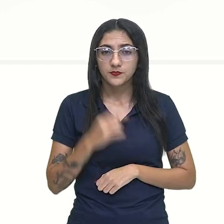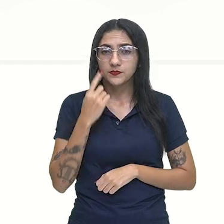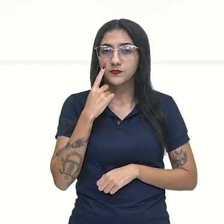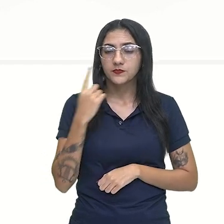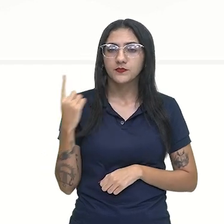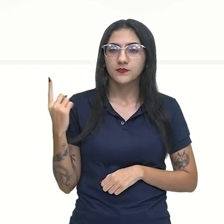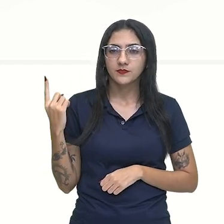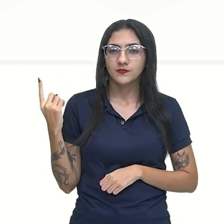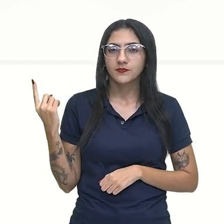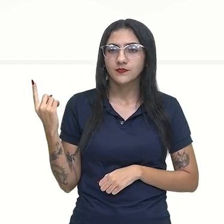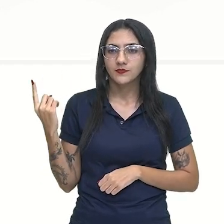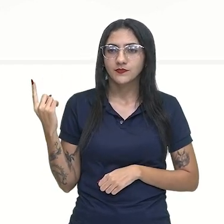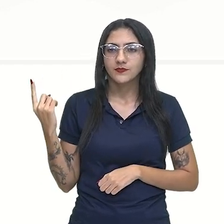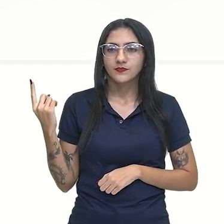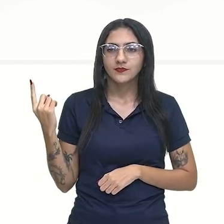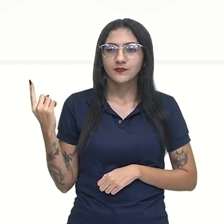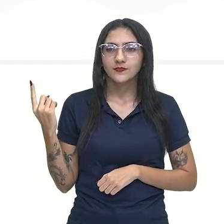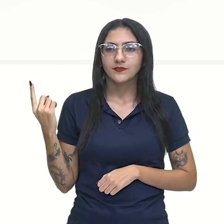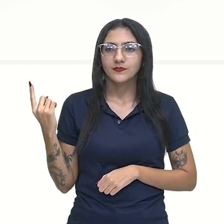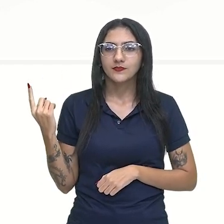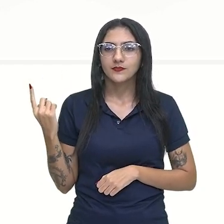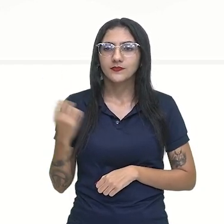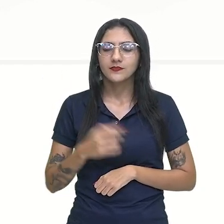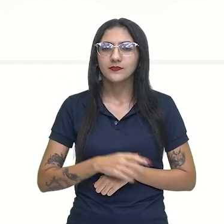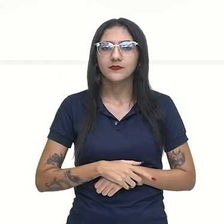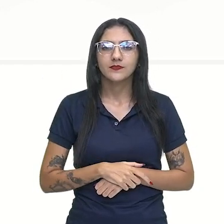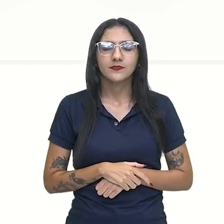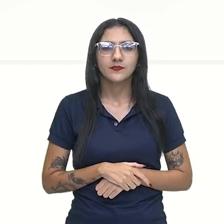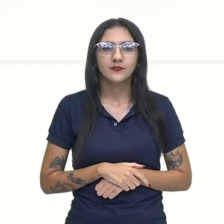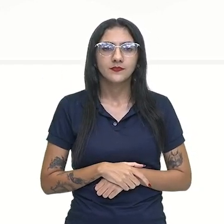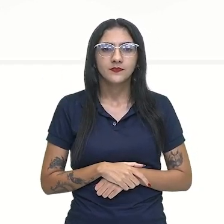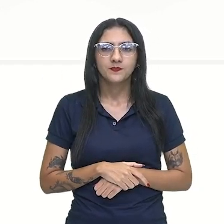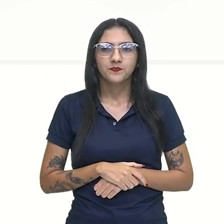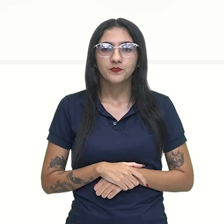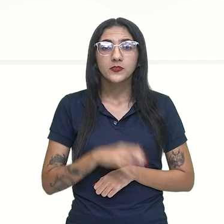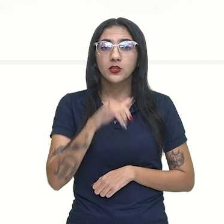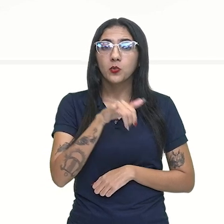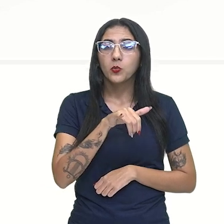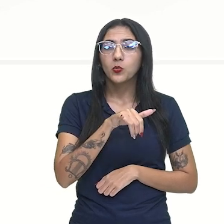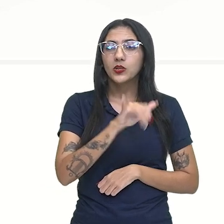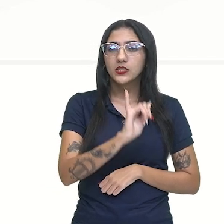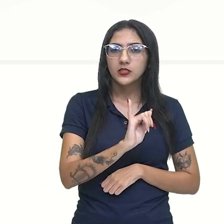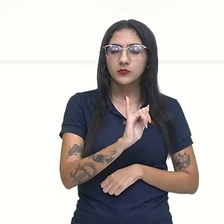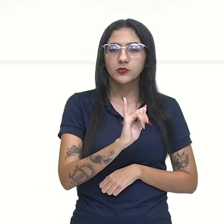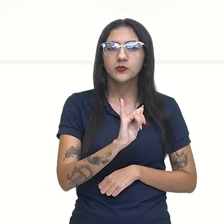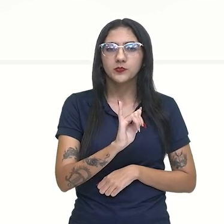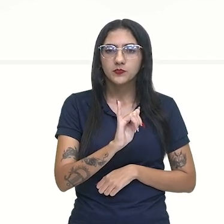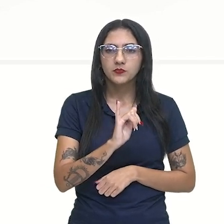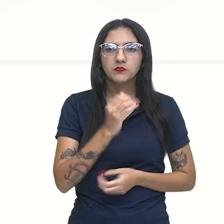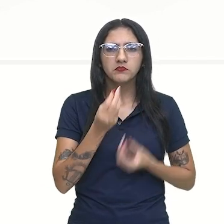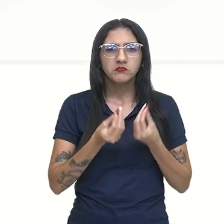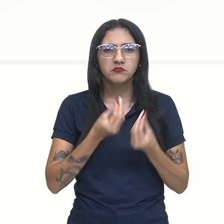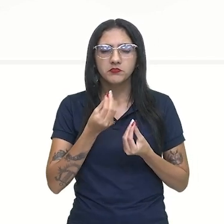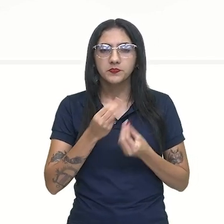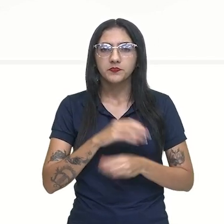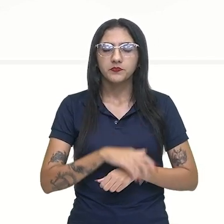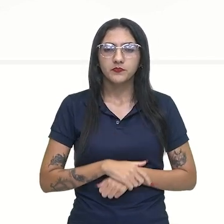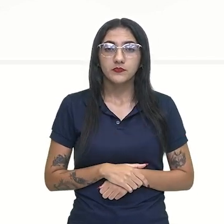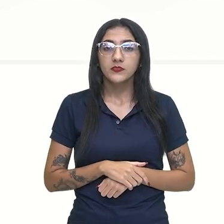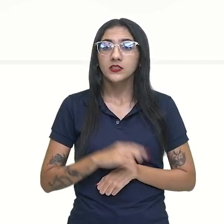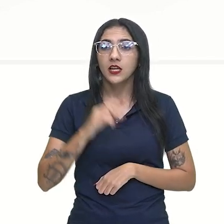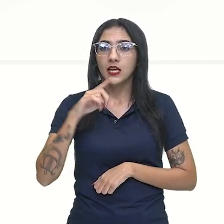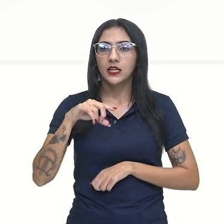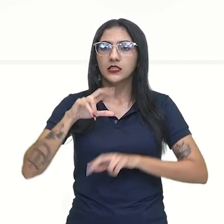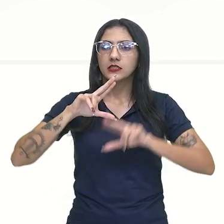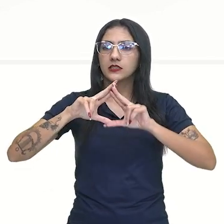dividido por 4A. Tá bom? Então, o y do vértice, né, no caso aí, esse delta